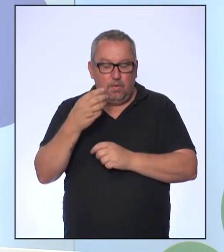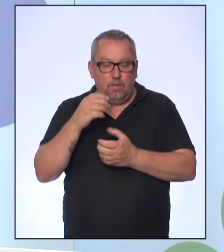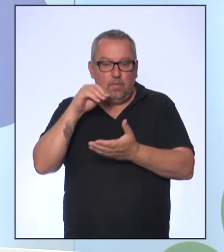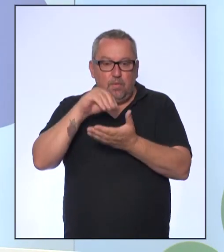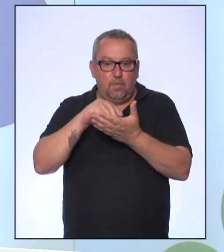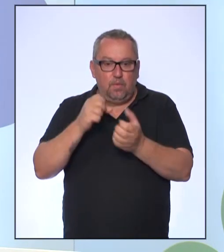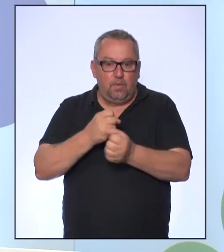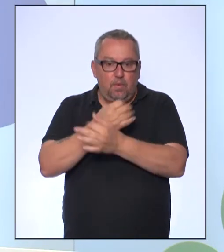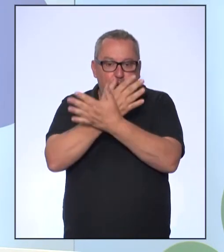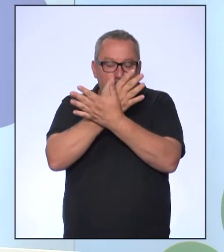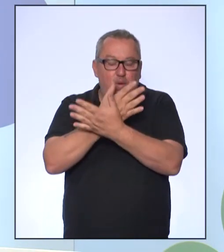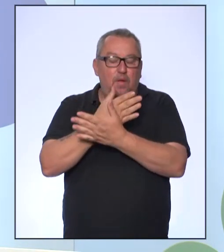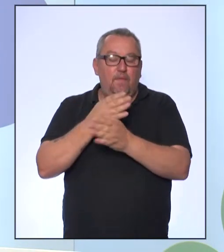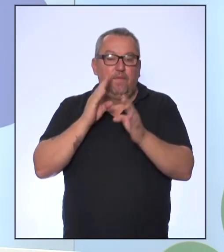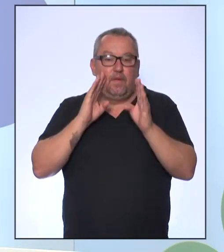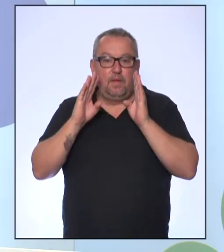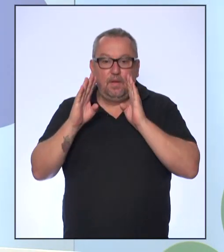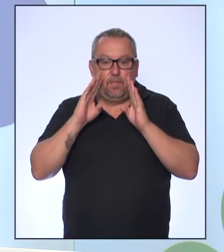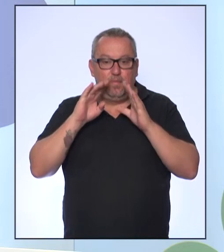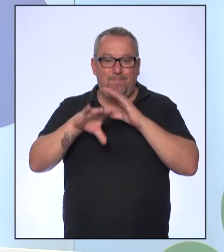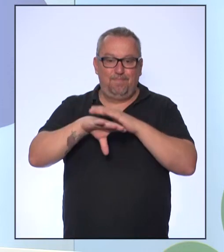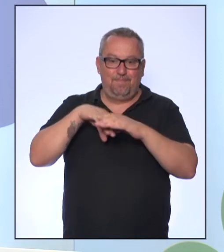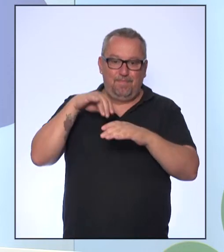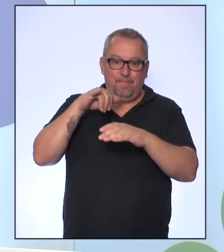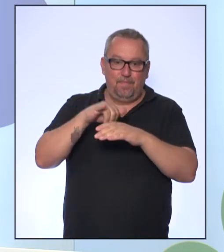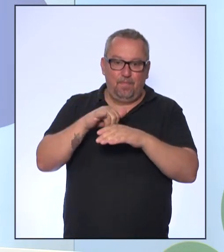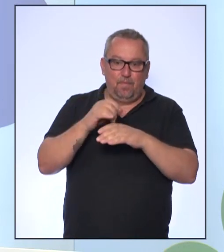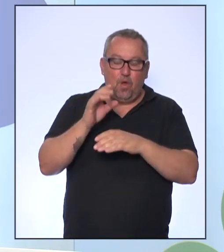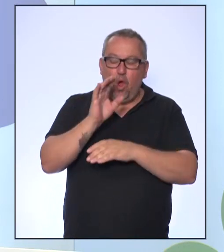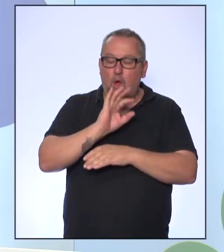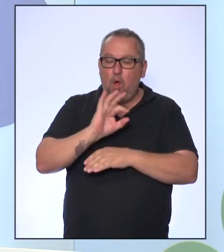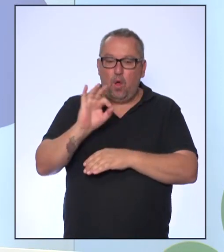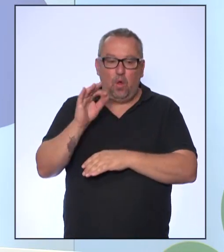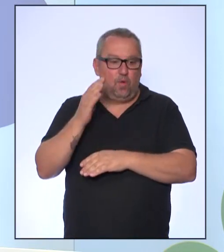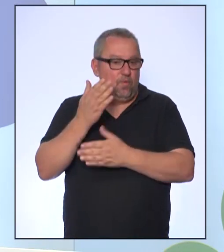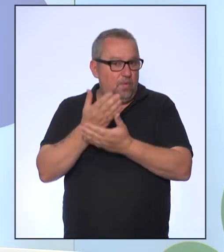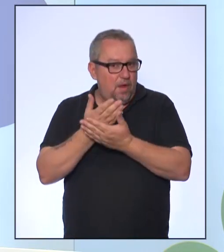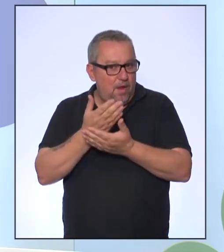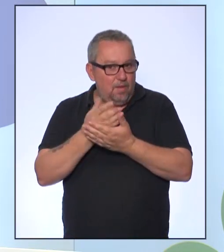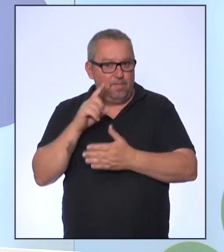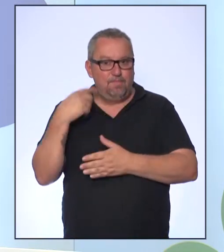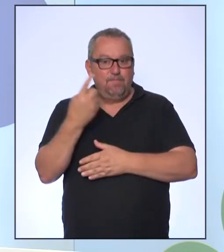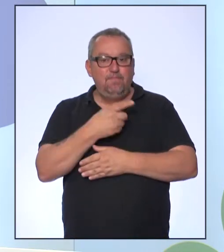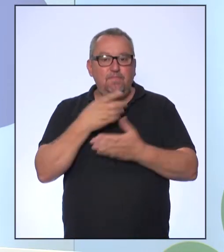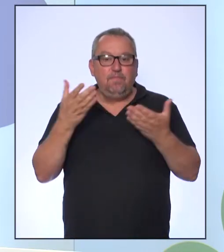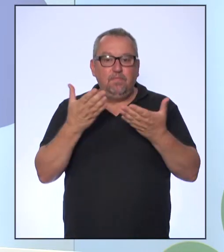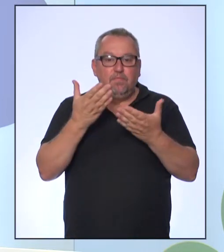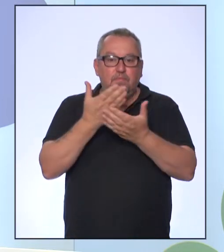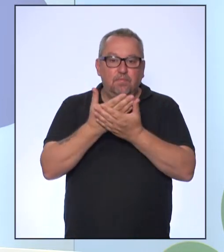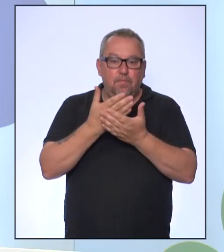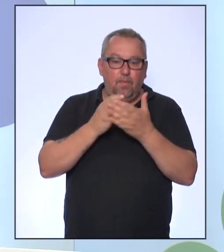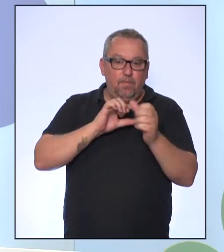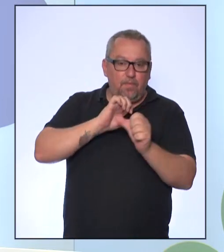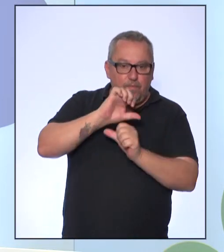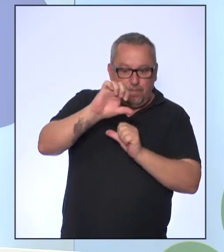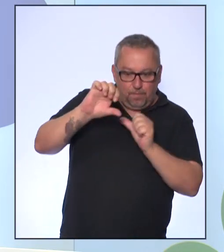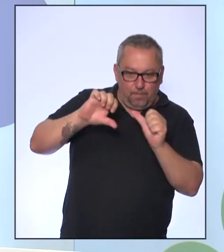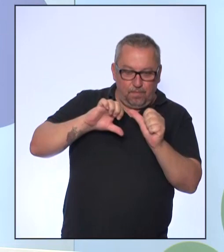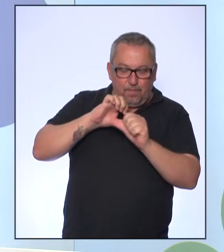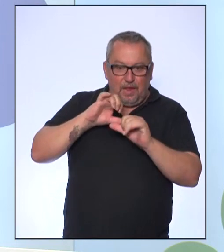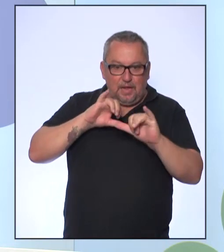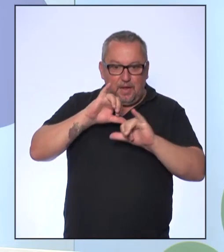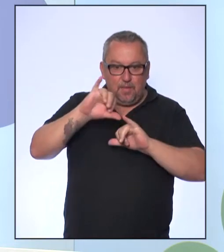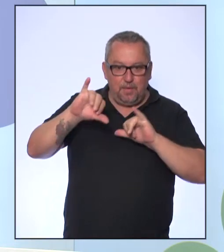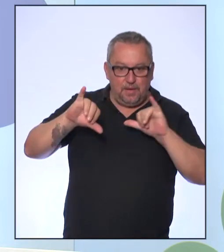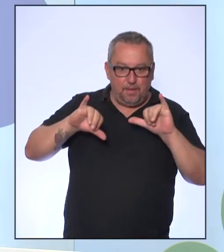do Facebook e também do YouTube. Desejo a todos uma boa aula. Hoje nós teremos a aula de transformações